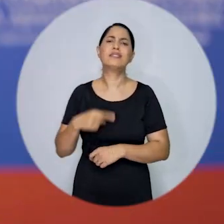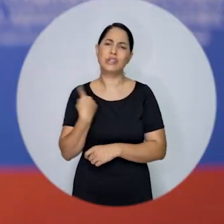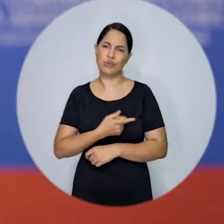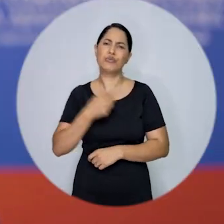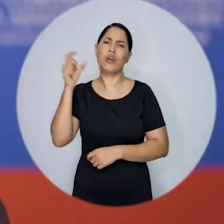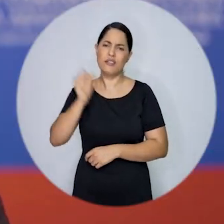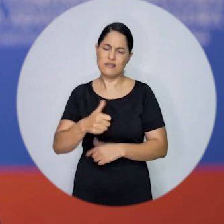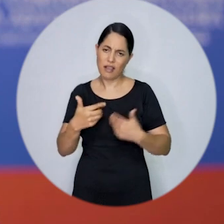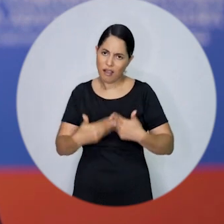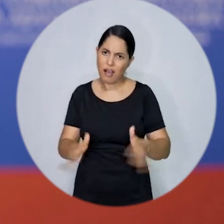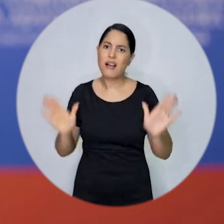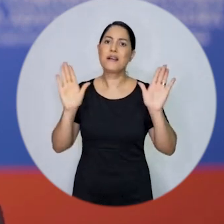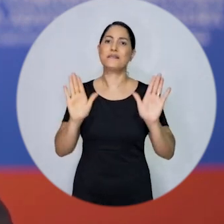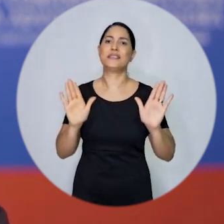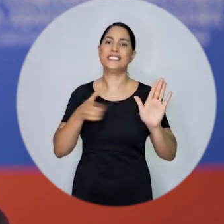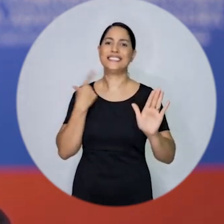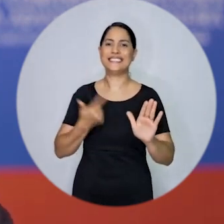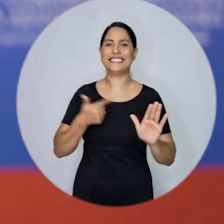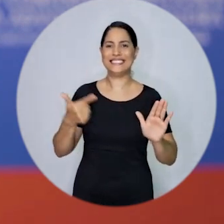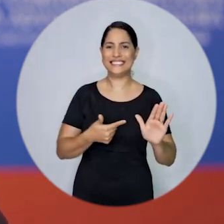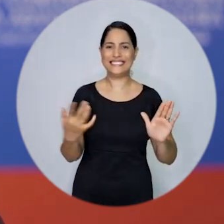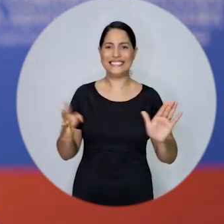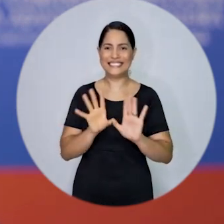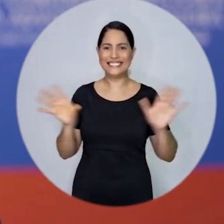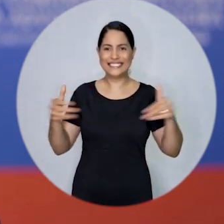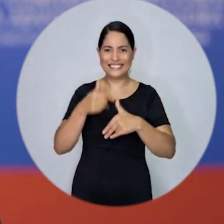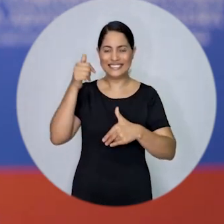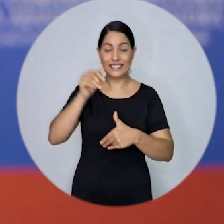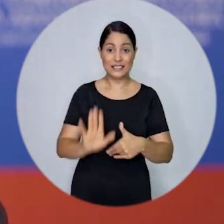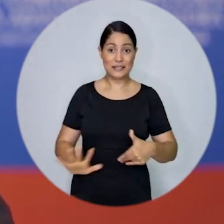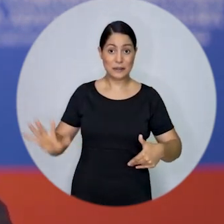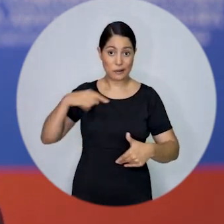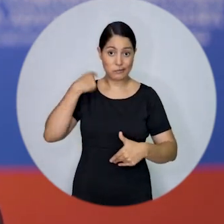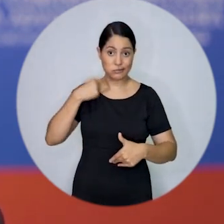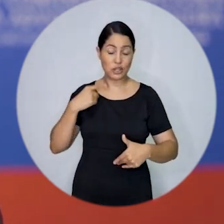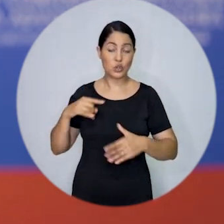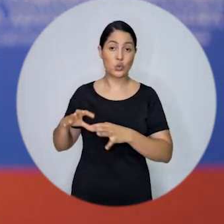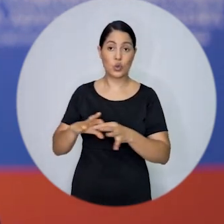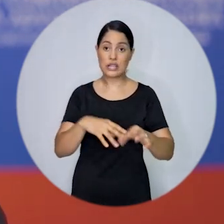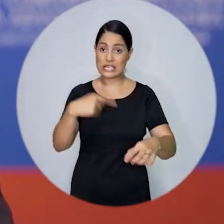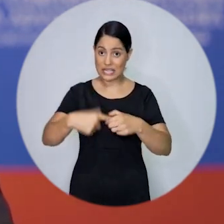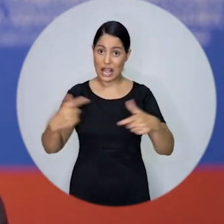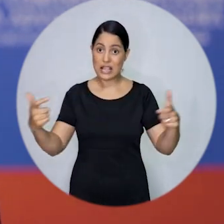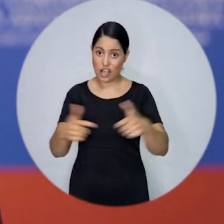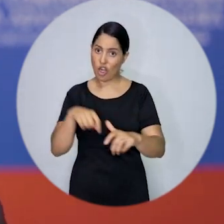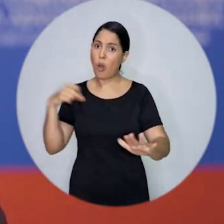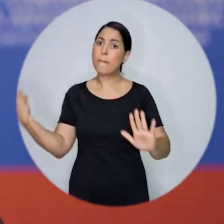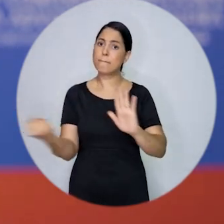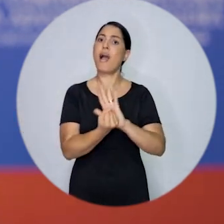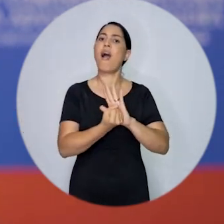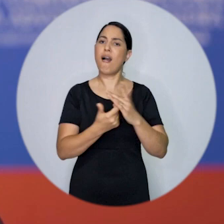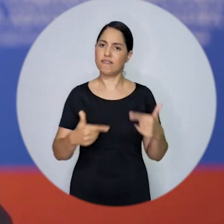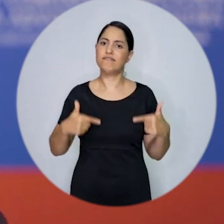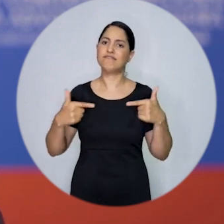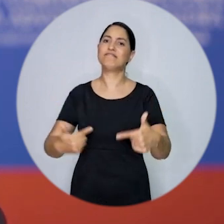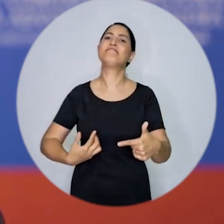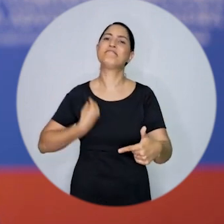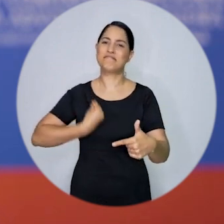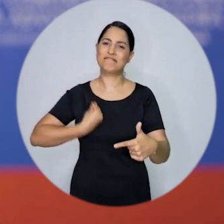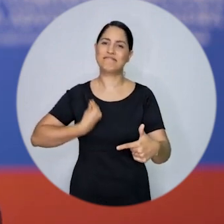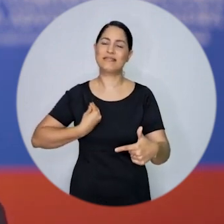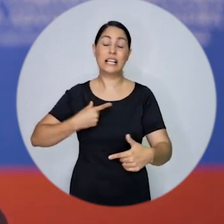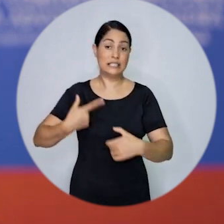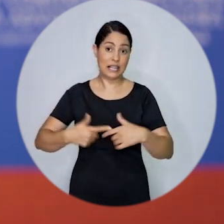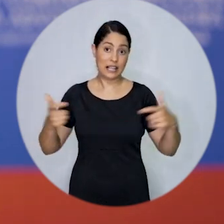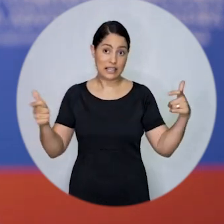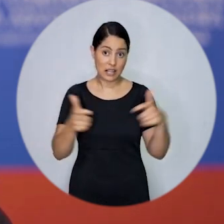sim, lançamentos e nós deixamos aí, nesta 24ª Conferência Nacional, a marca da interiorização, ação, efetividade e muito mais